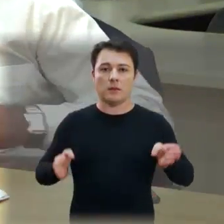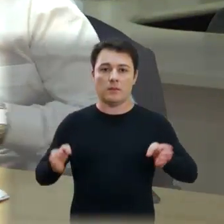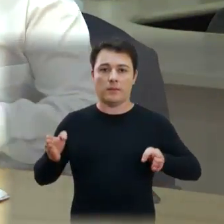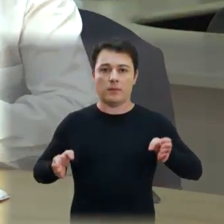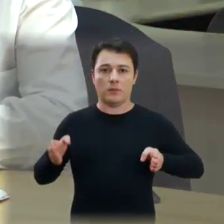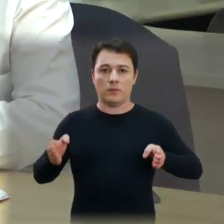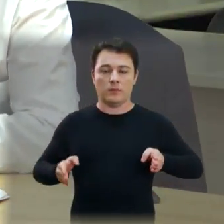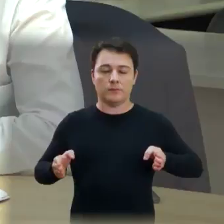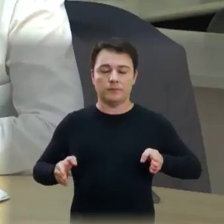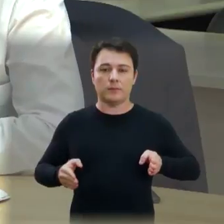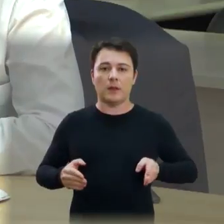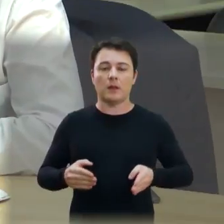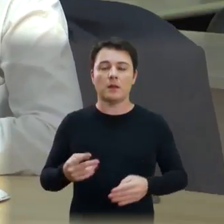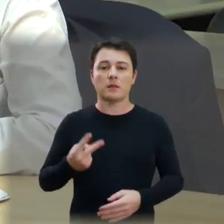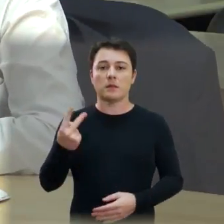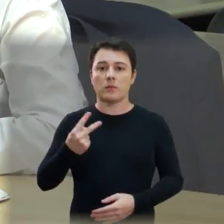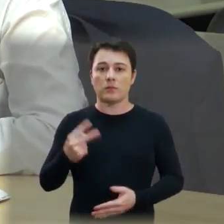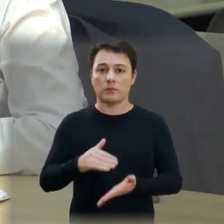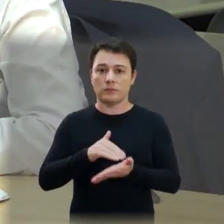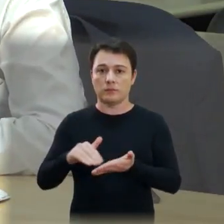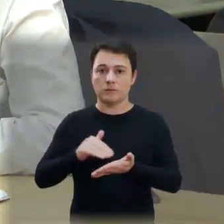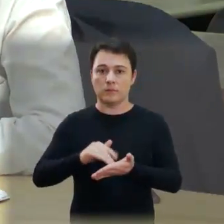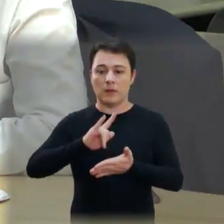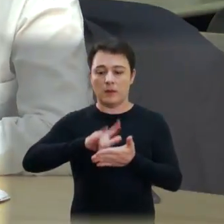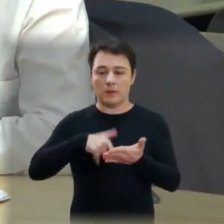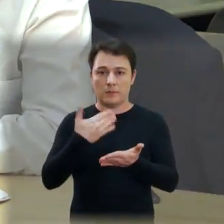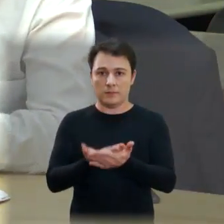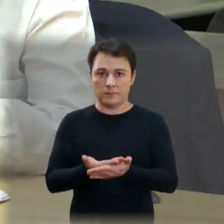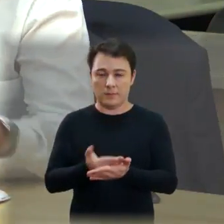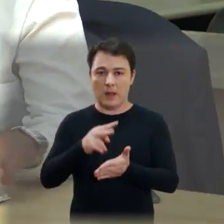secretário que proceda à leitura dos requerimentos.